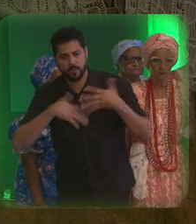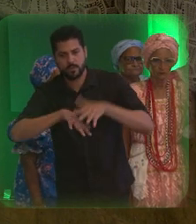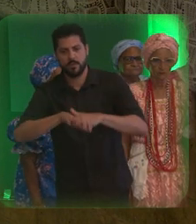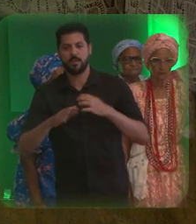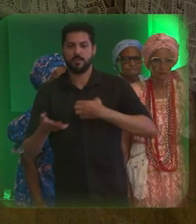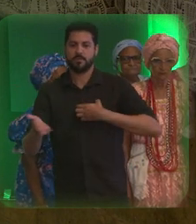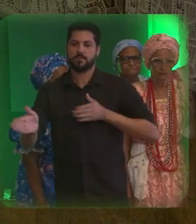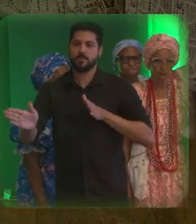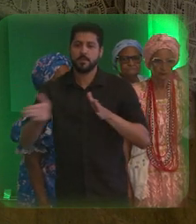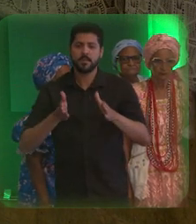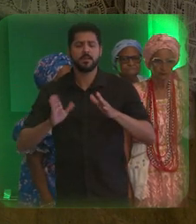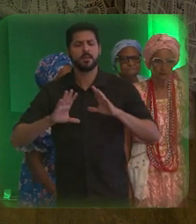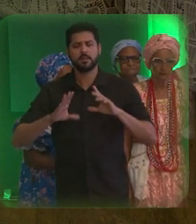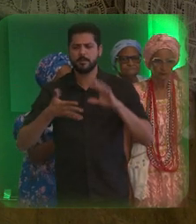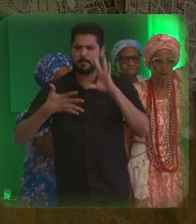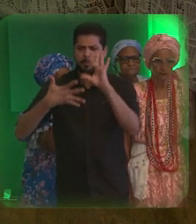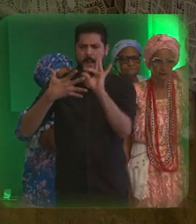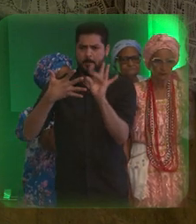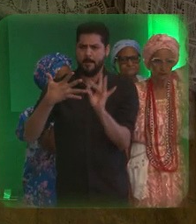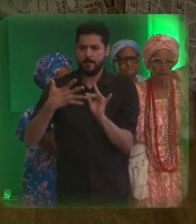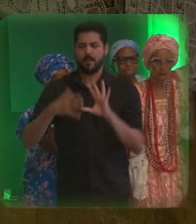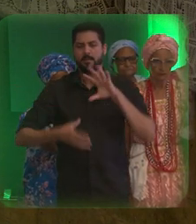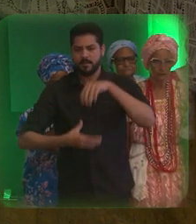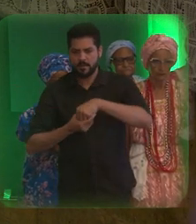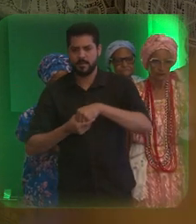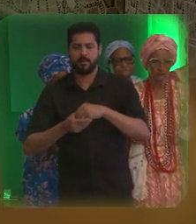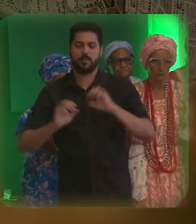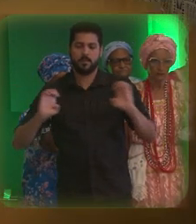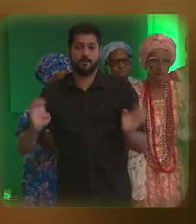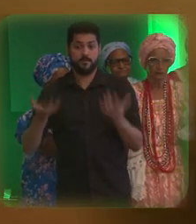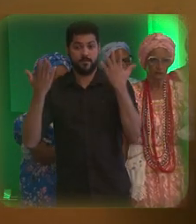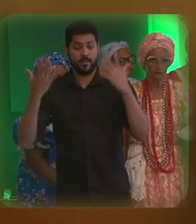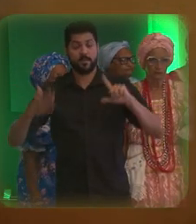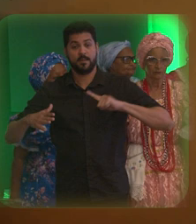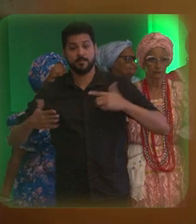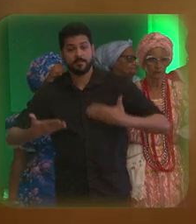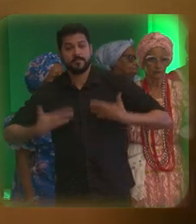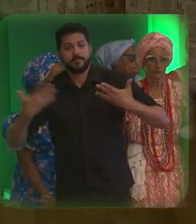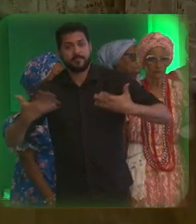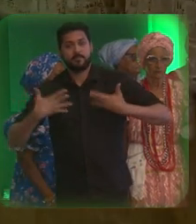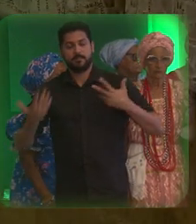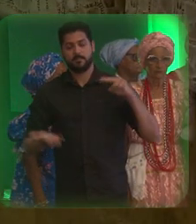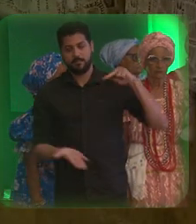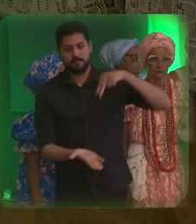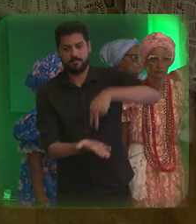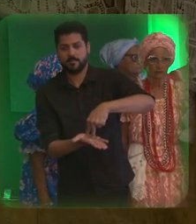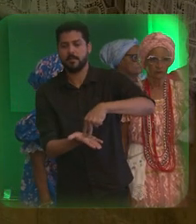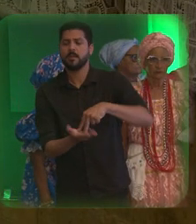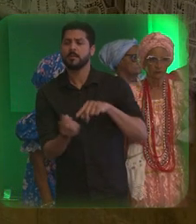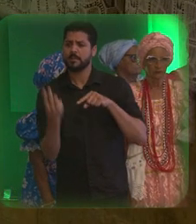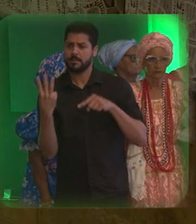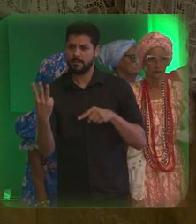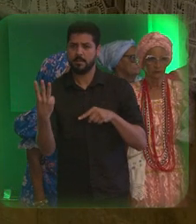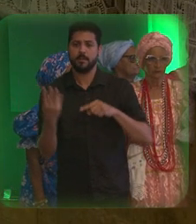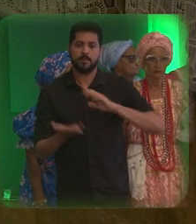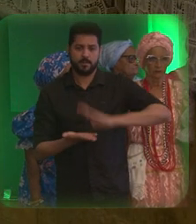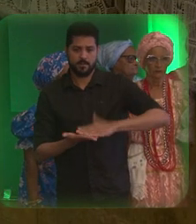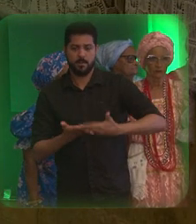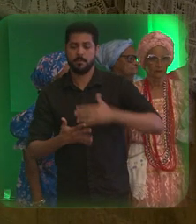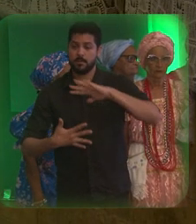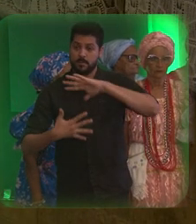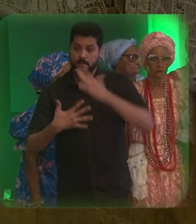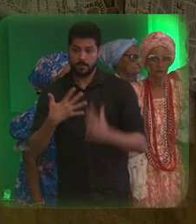acessibilidade em todos os aspectos deste evento. Temos a alegria de contar com a presença de três intérpretes de